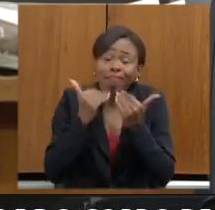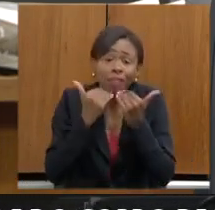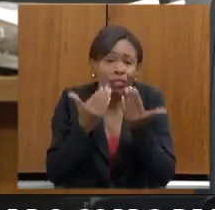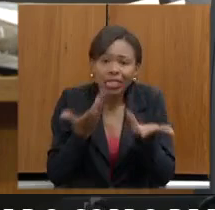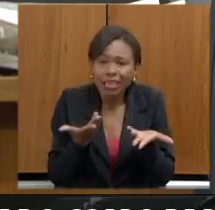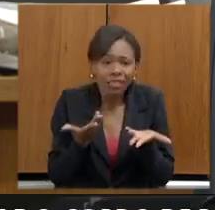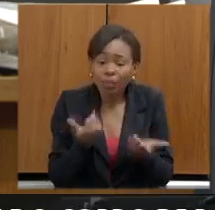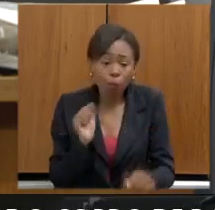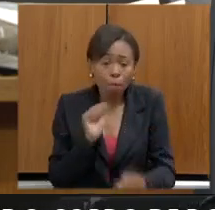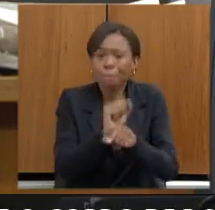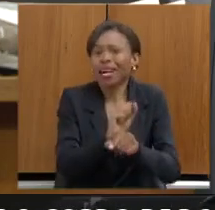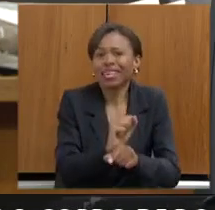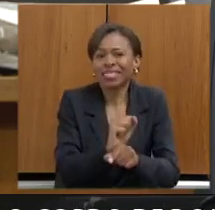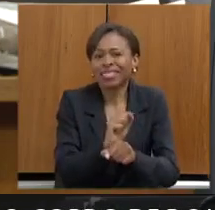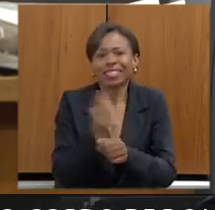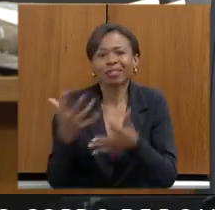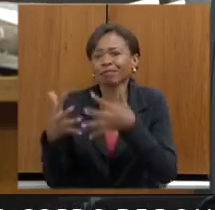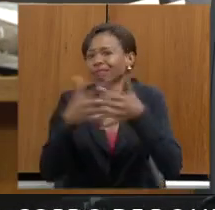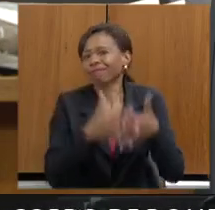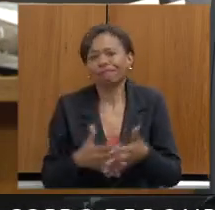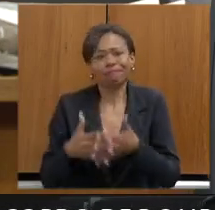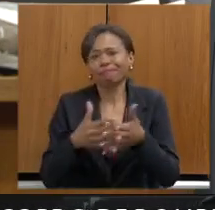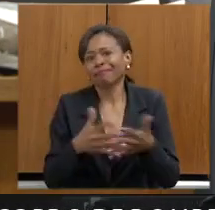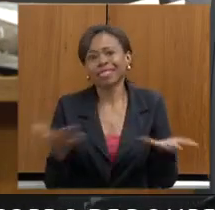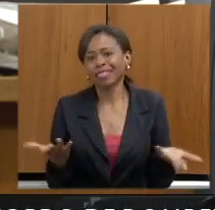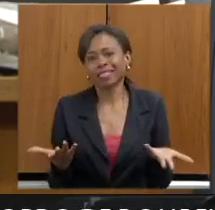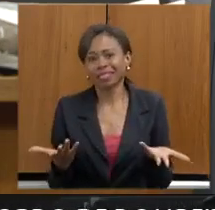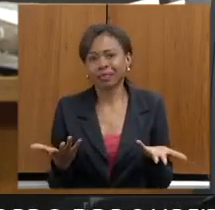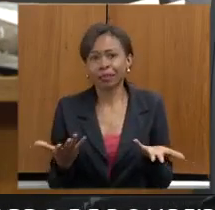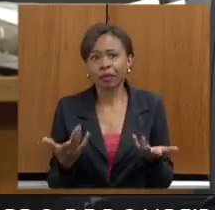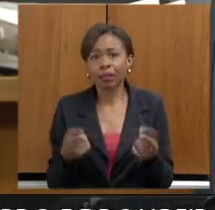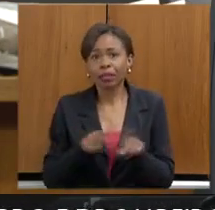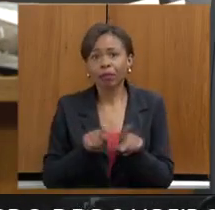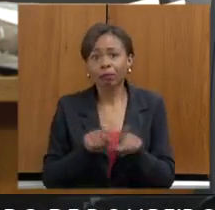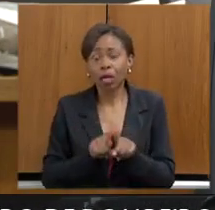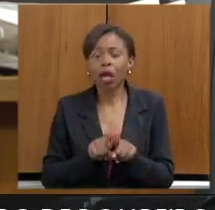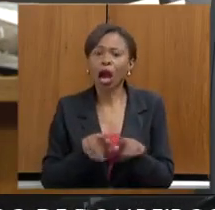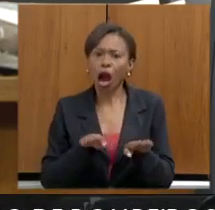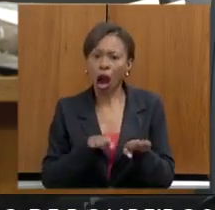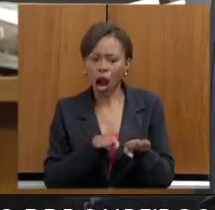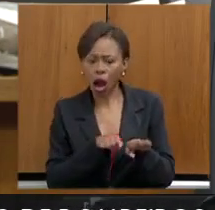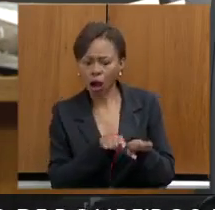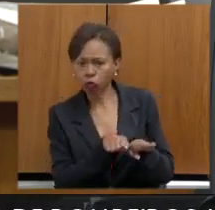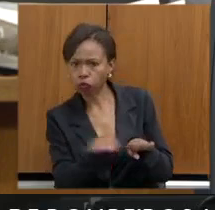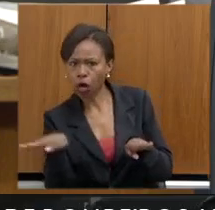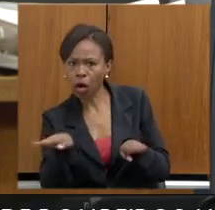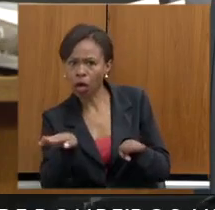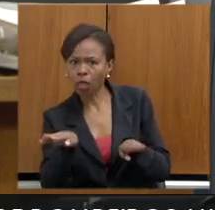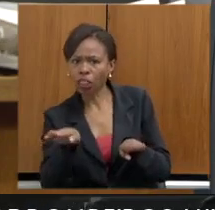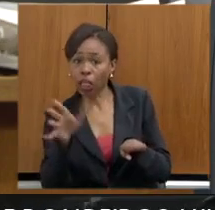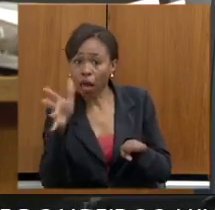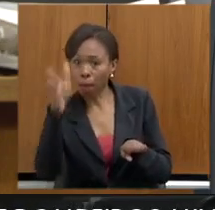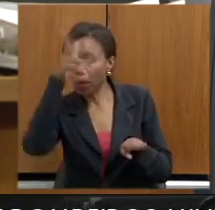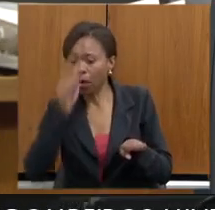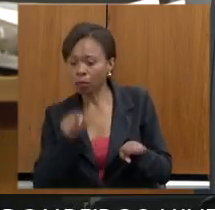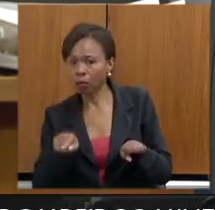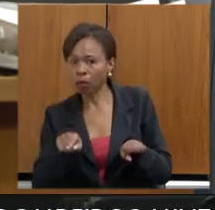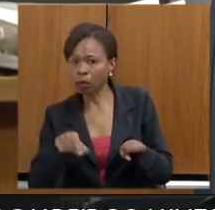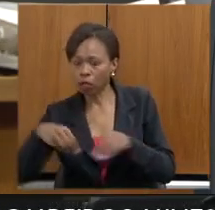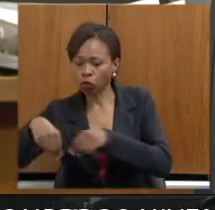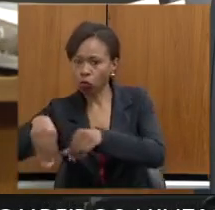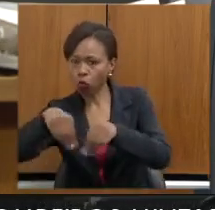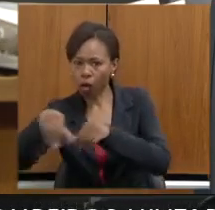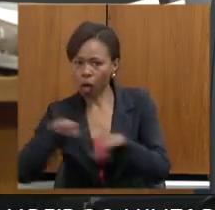nem placa né radar a rampa de escape ajuda né caramba descarta e a solução né é uma da solução mas a